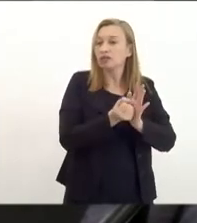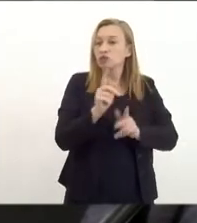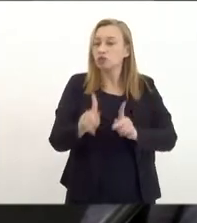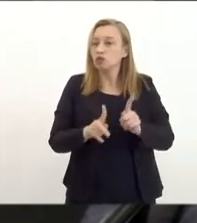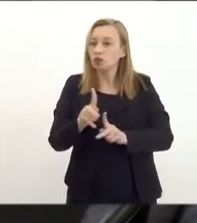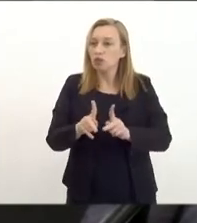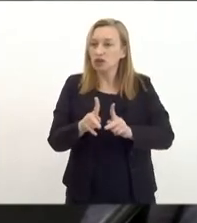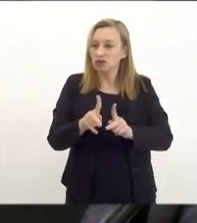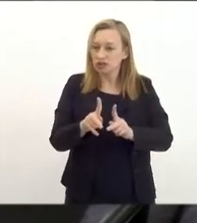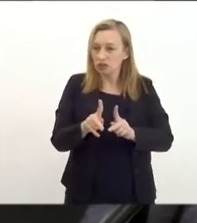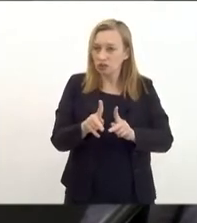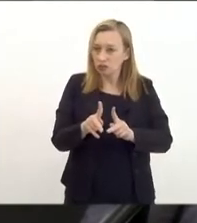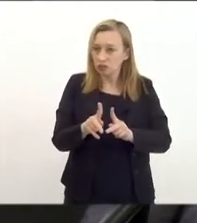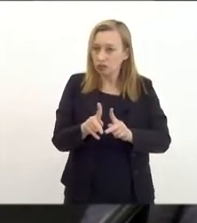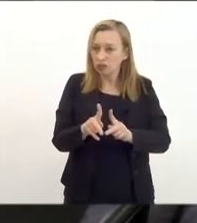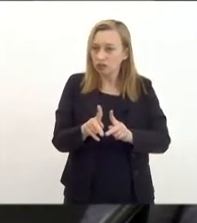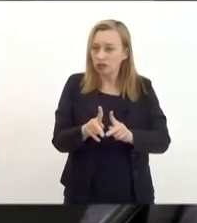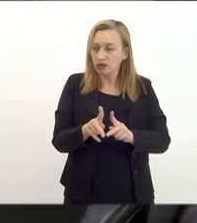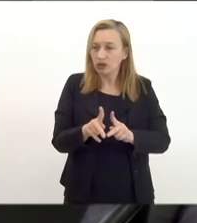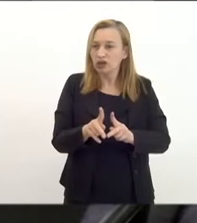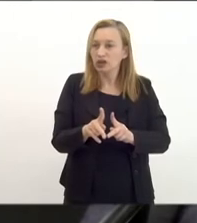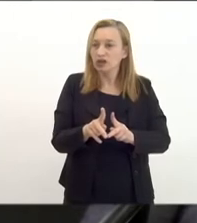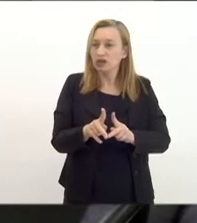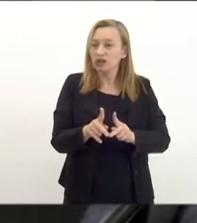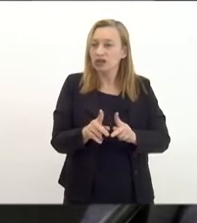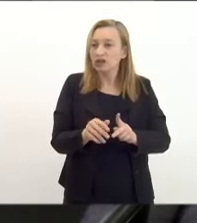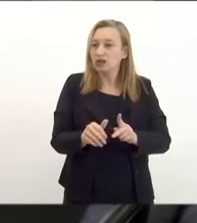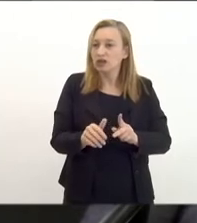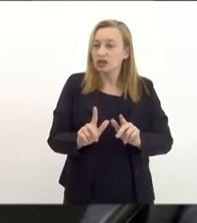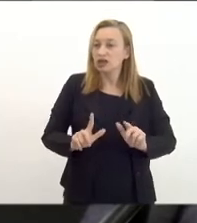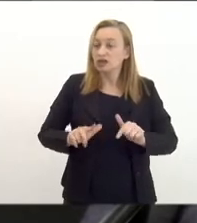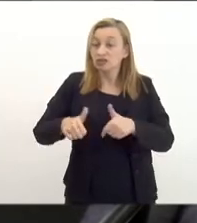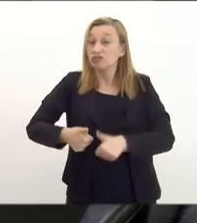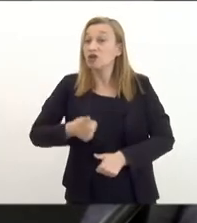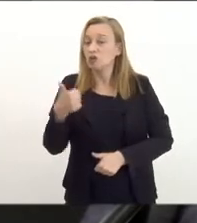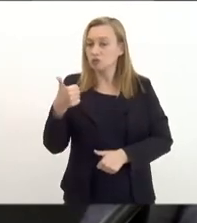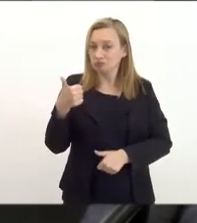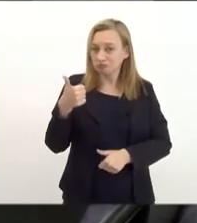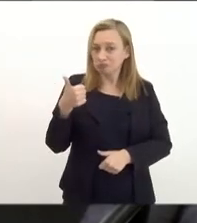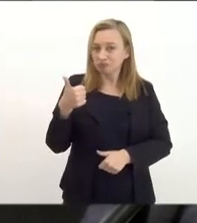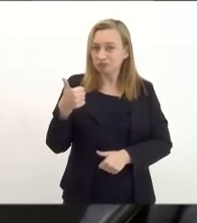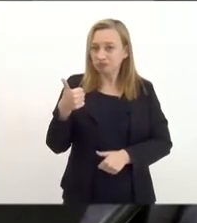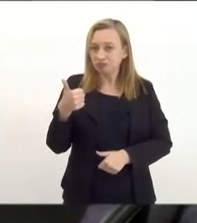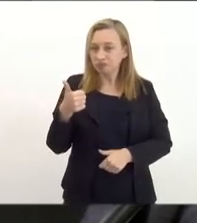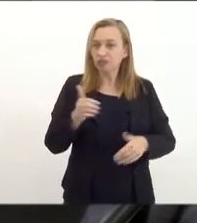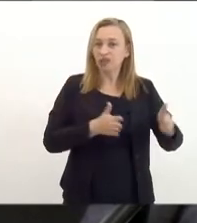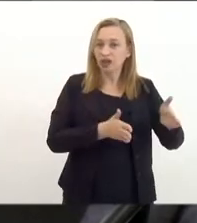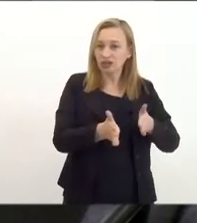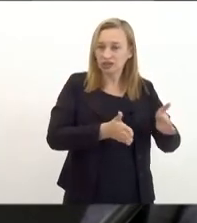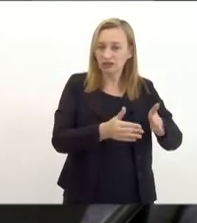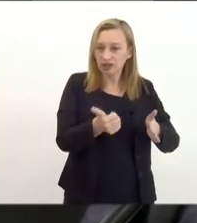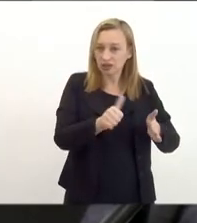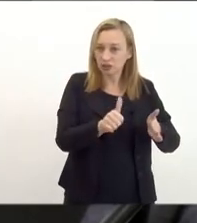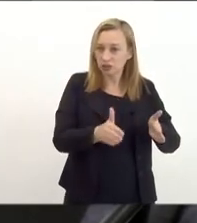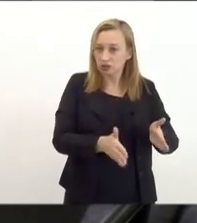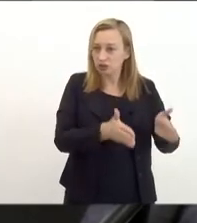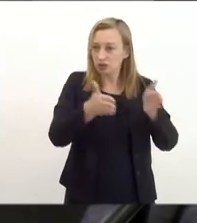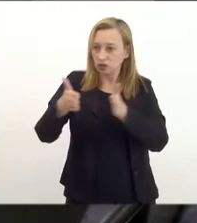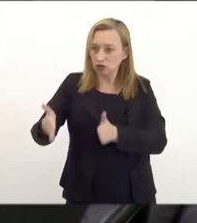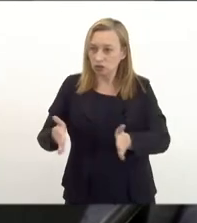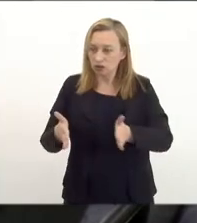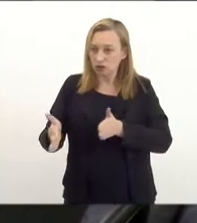do contribuinte já saiu da melhor maneira possível passando por essa fase 11